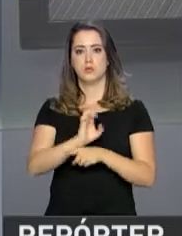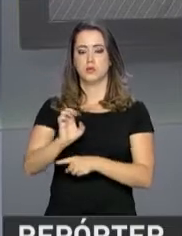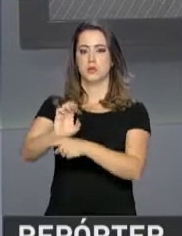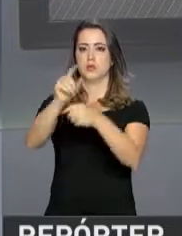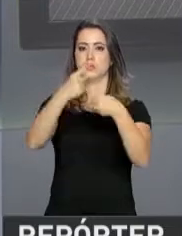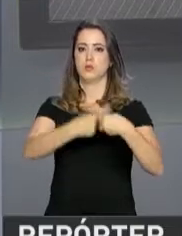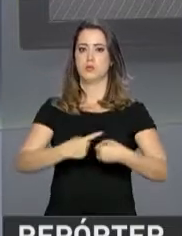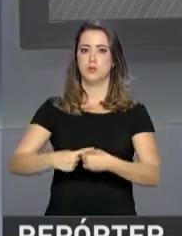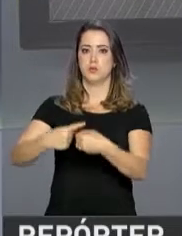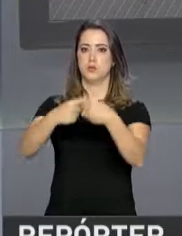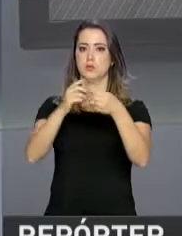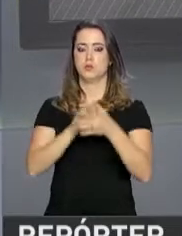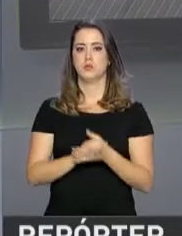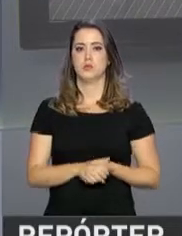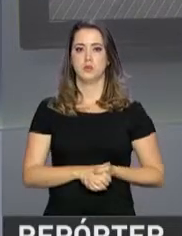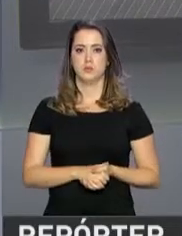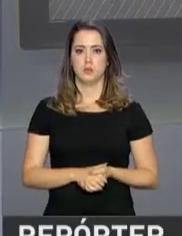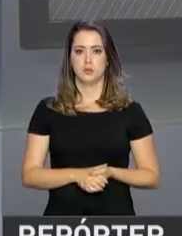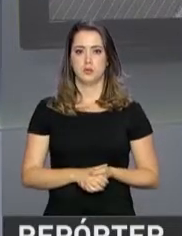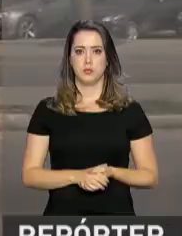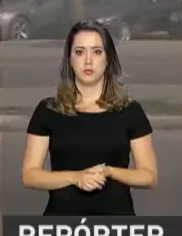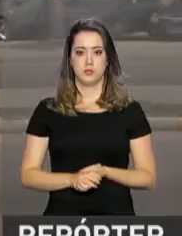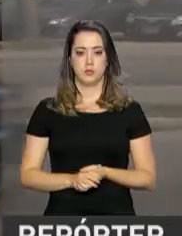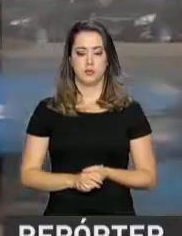estaduais e municipais